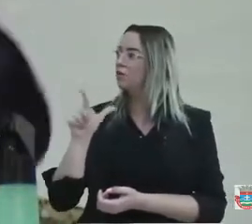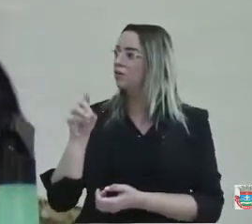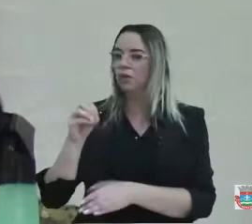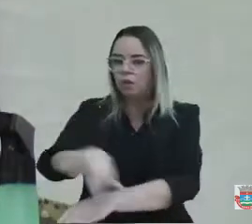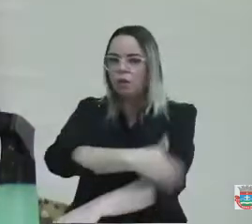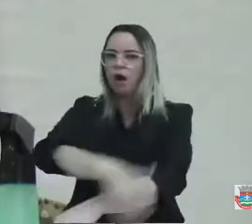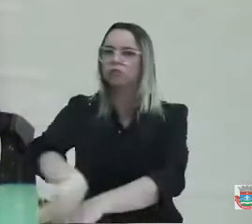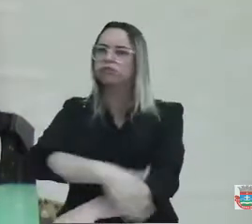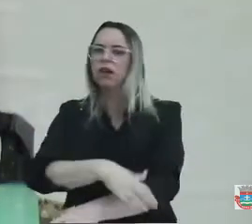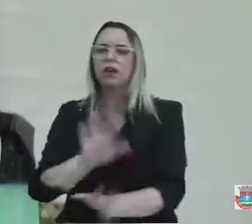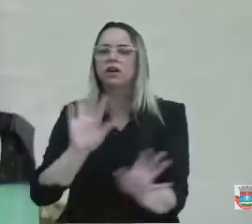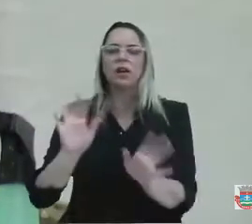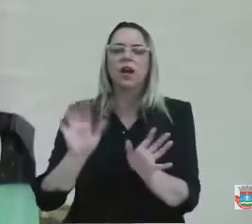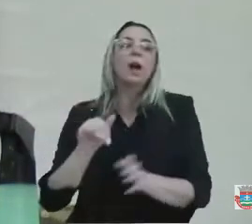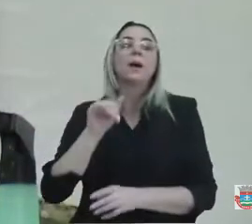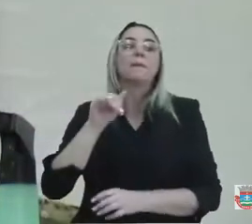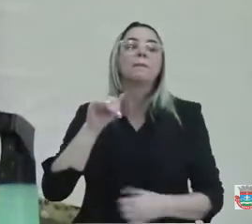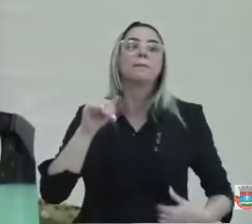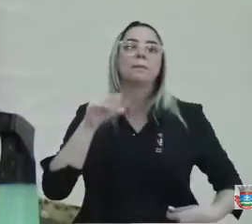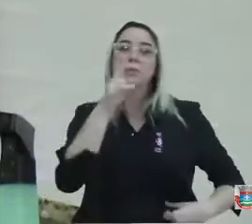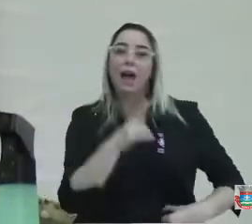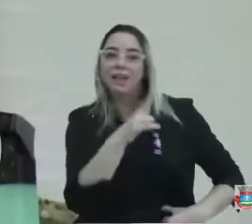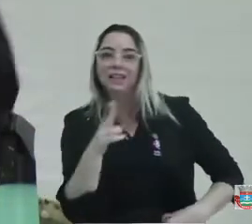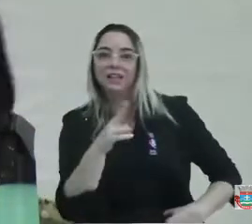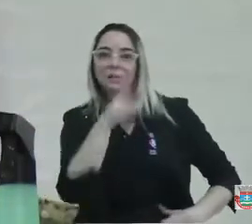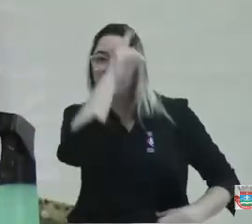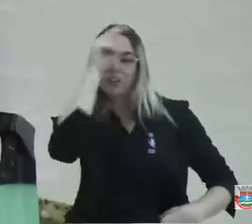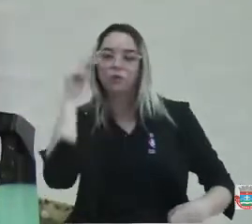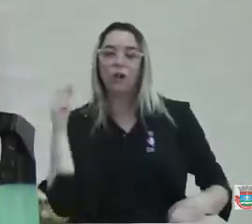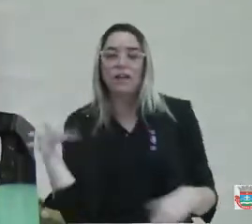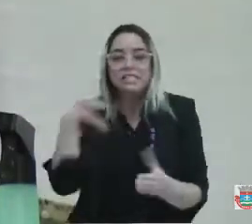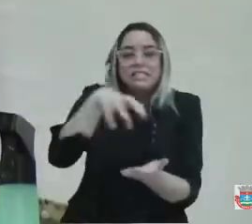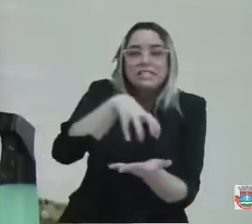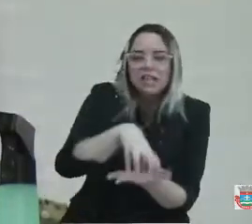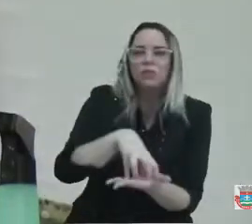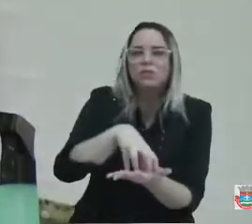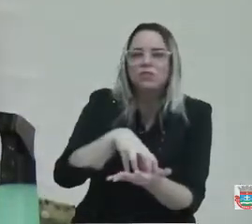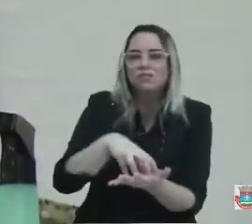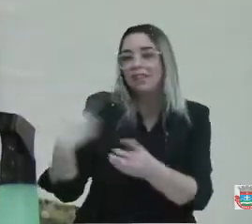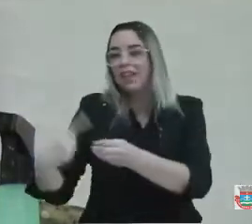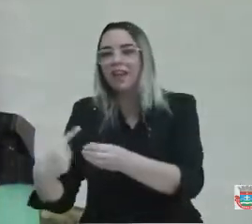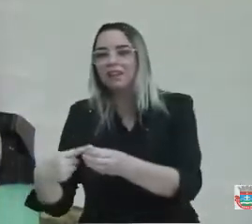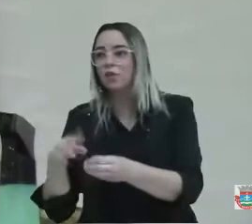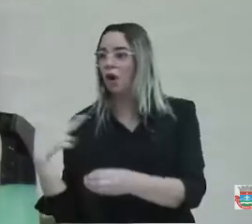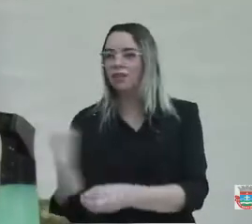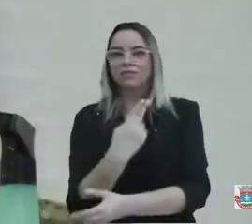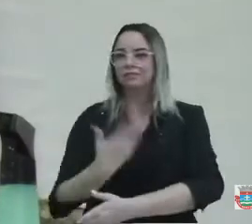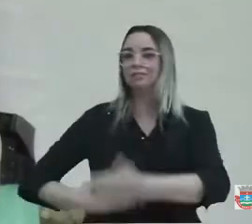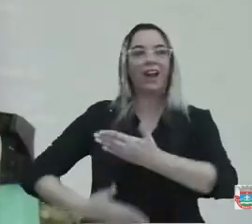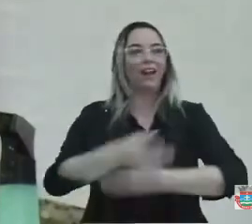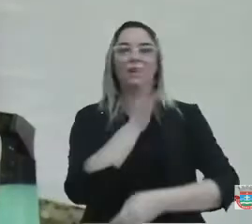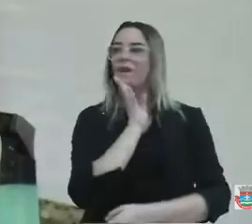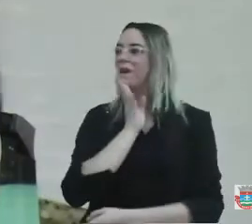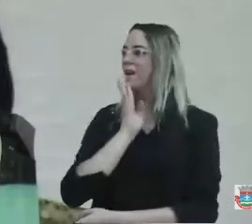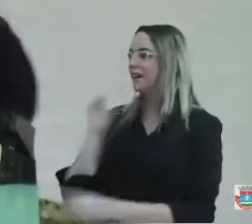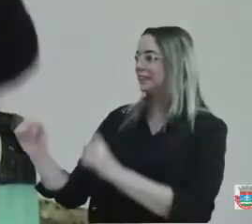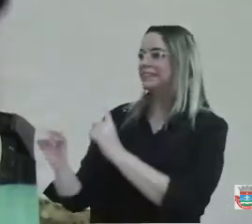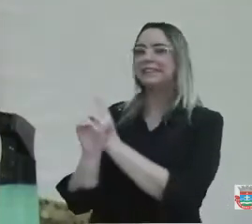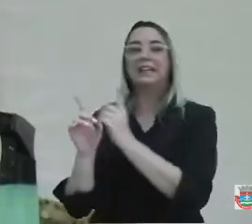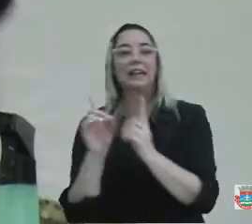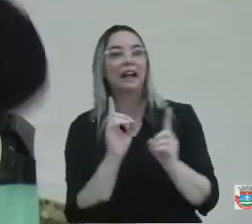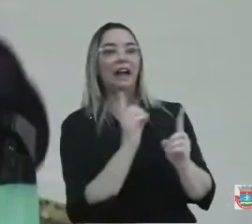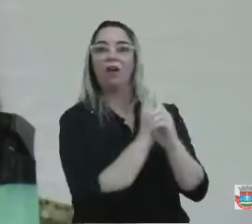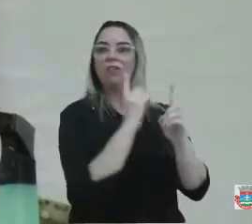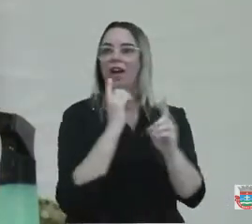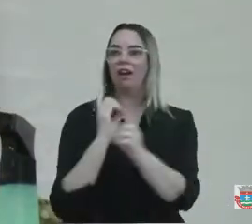Padre Aldo, a festa de Padre Aldo era no centro da cidade, era onde a gente se encontrava, se conhecia todo mundo, quem vinha de fora já sabia onde